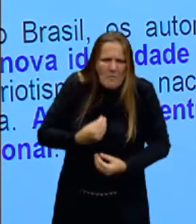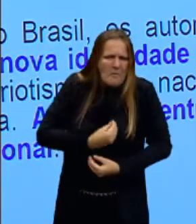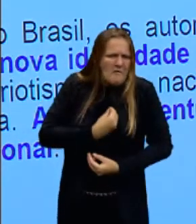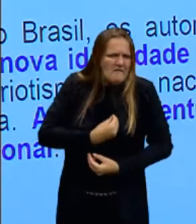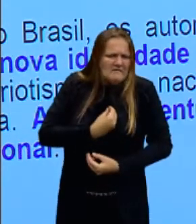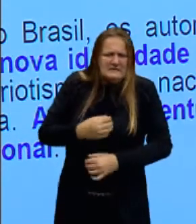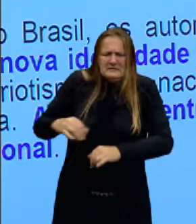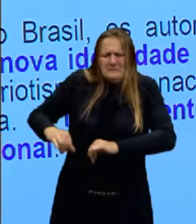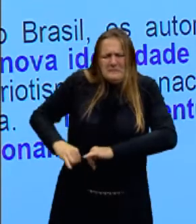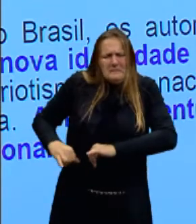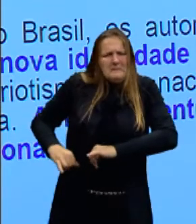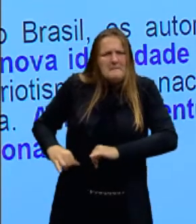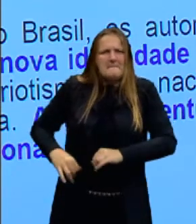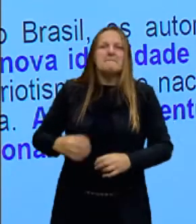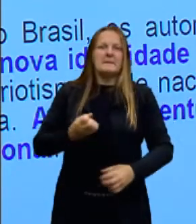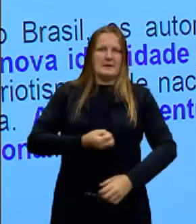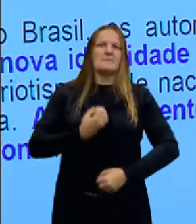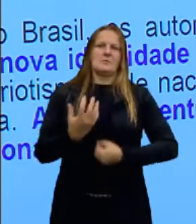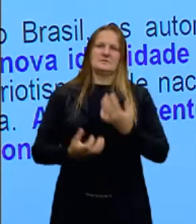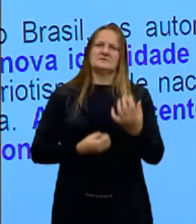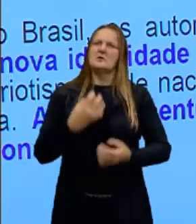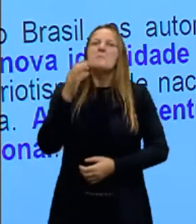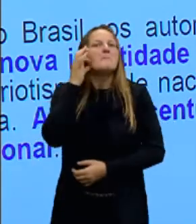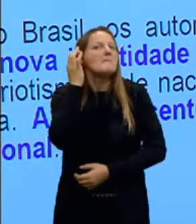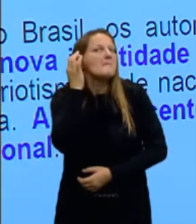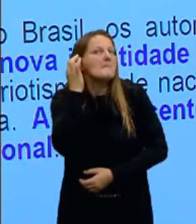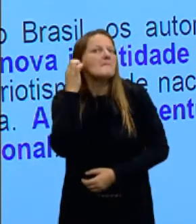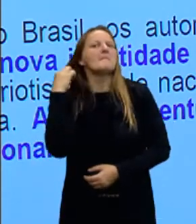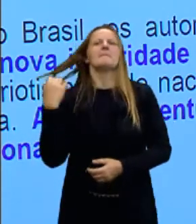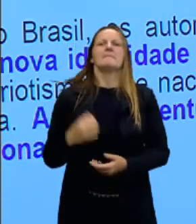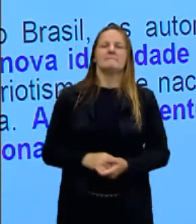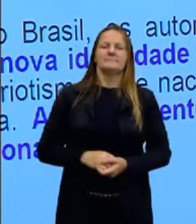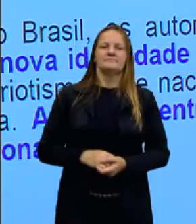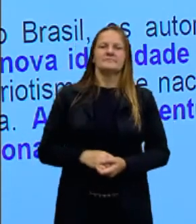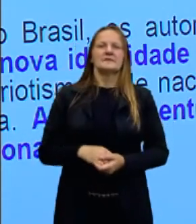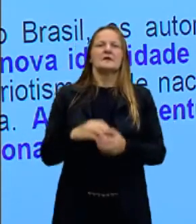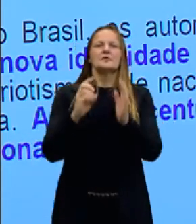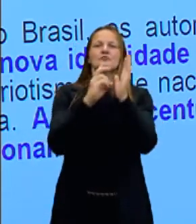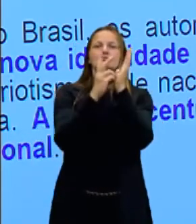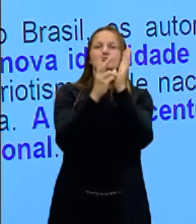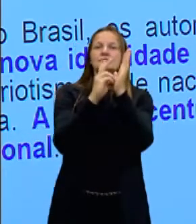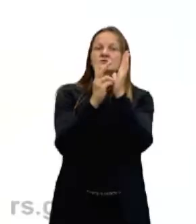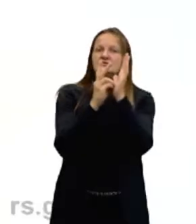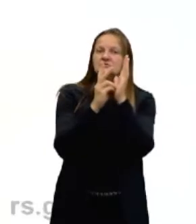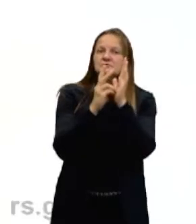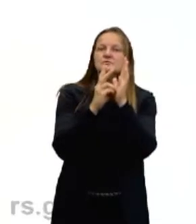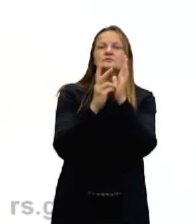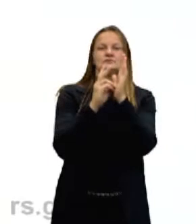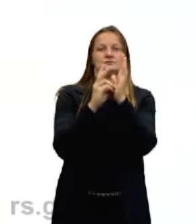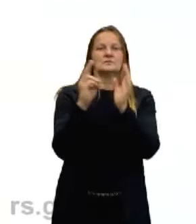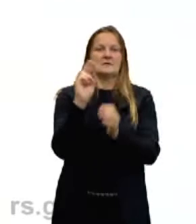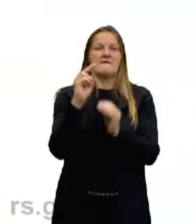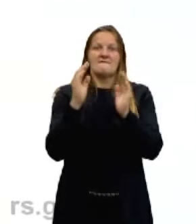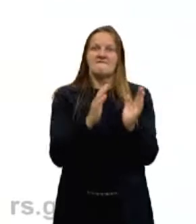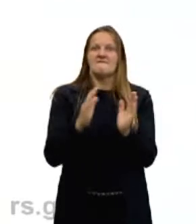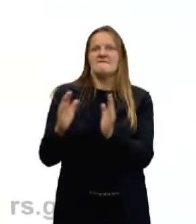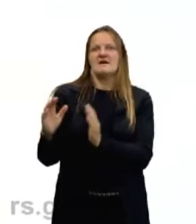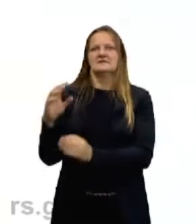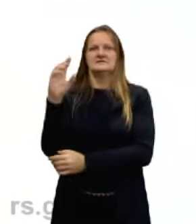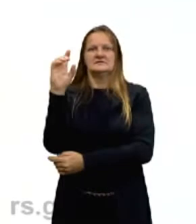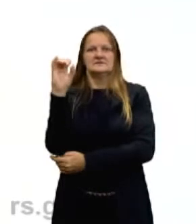Navio Negreiro assim é fenomenal essa poesia tá bom então o indianismo é exatamente isso tá